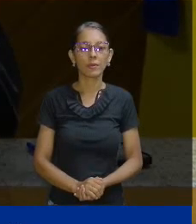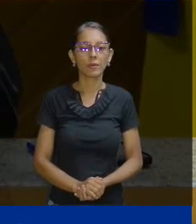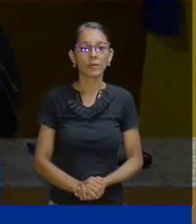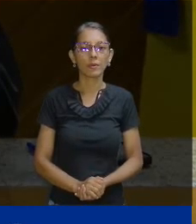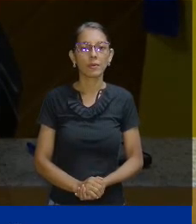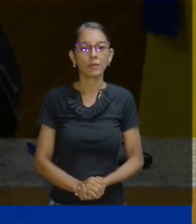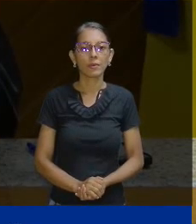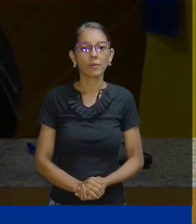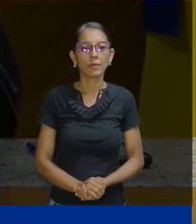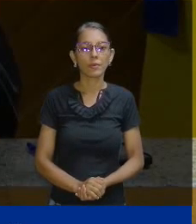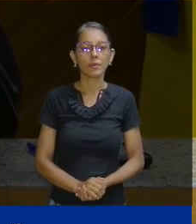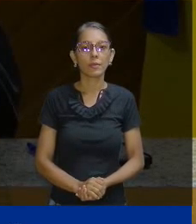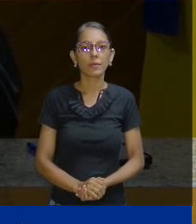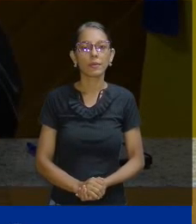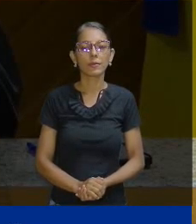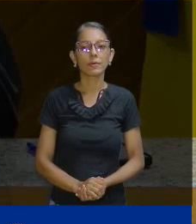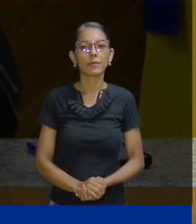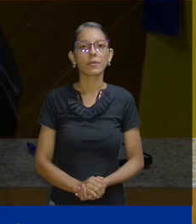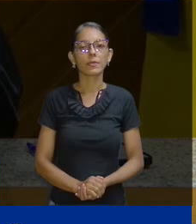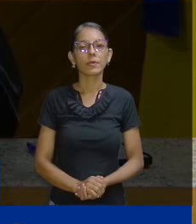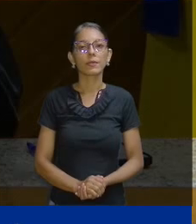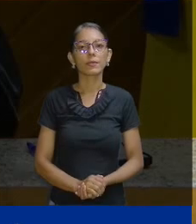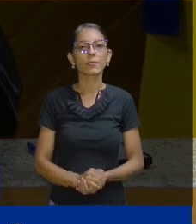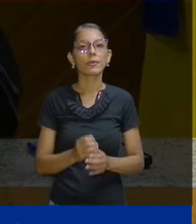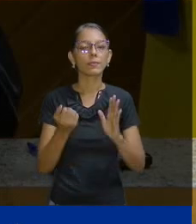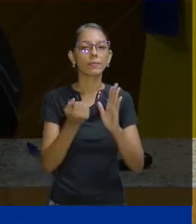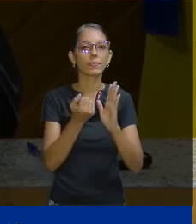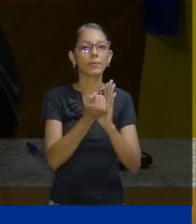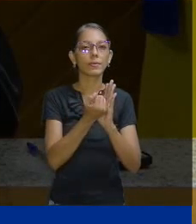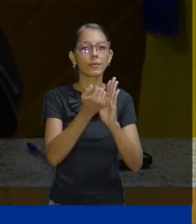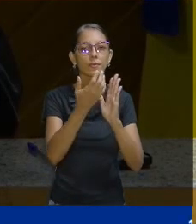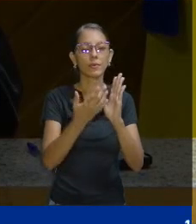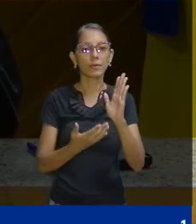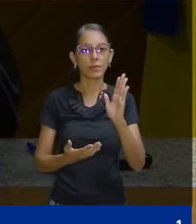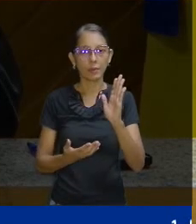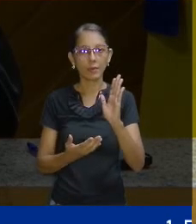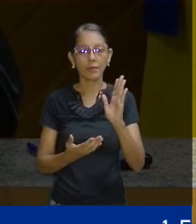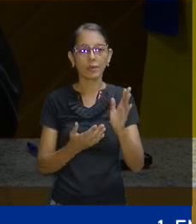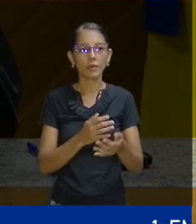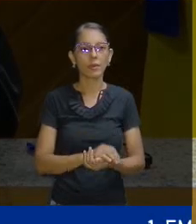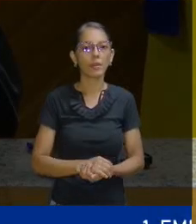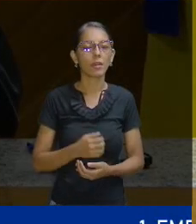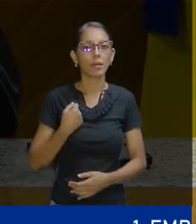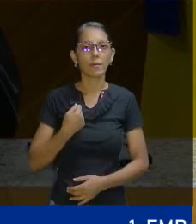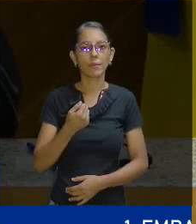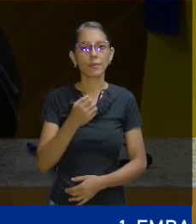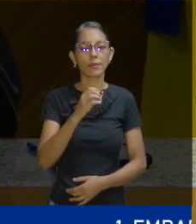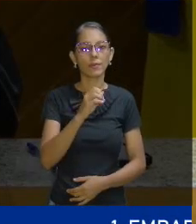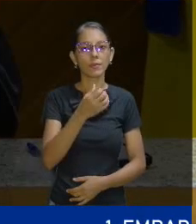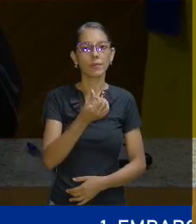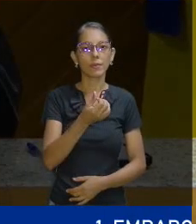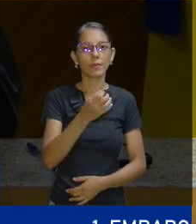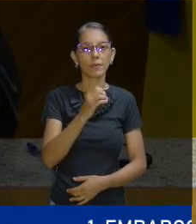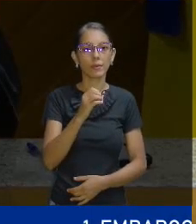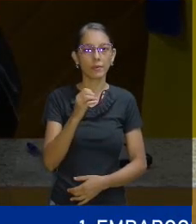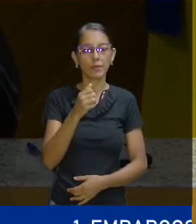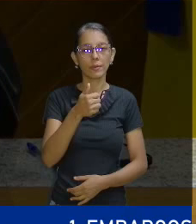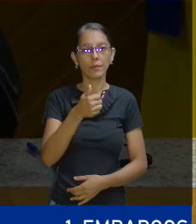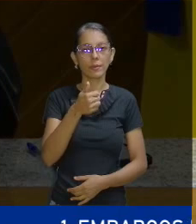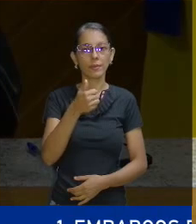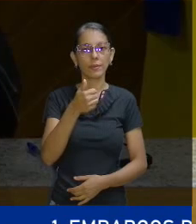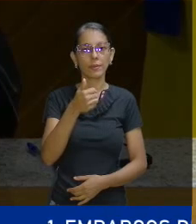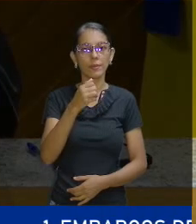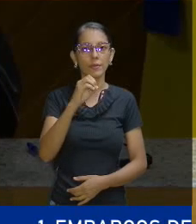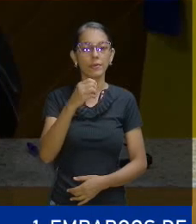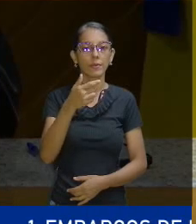Em mesa, embargos de declaração na prestação de contas eleitorais número 0600-112, de